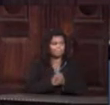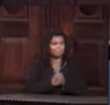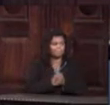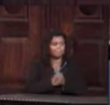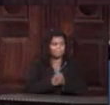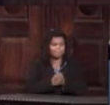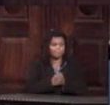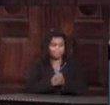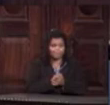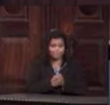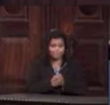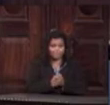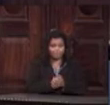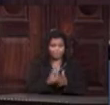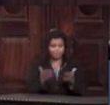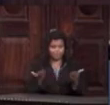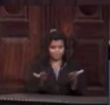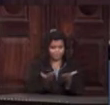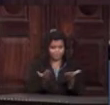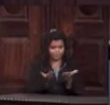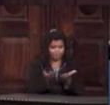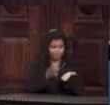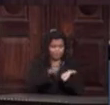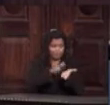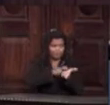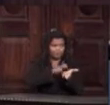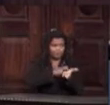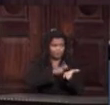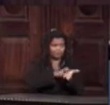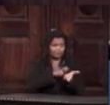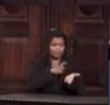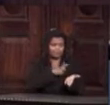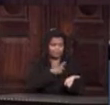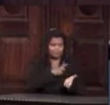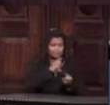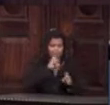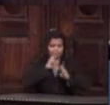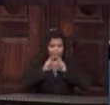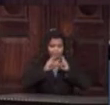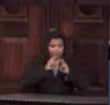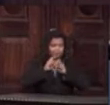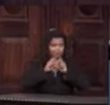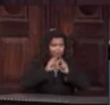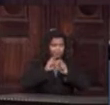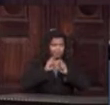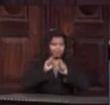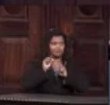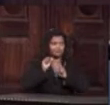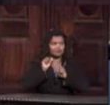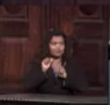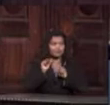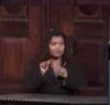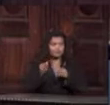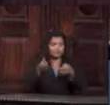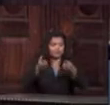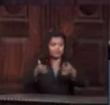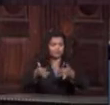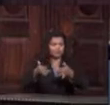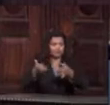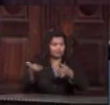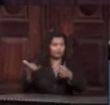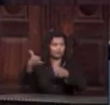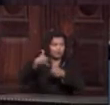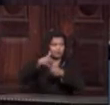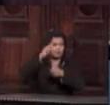de manhã na comissão parlamentar de inquérito da petrobras presidida pelo deputado paulo ramos